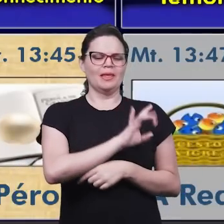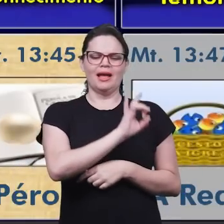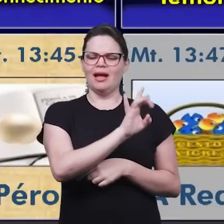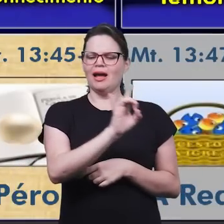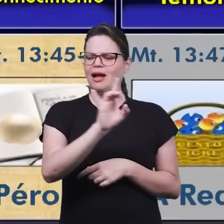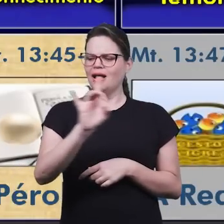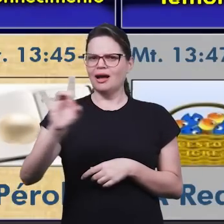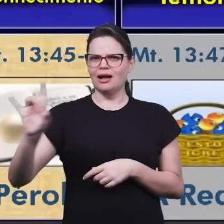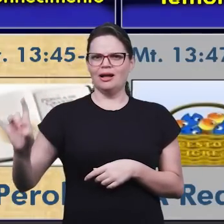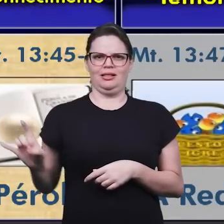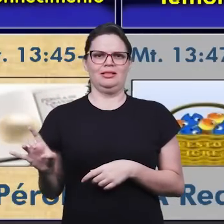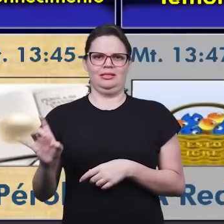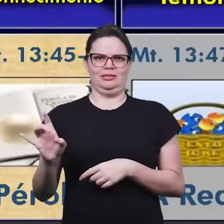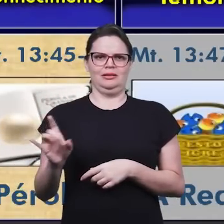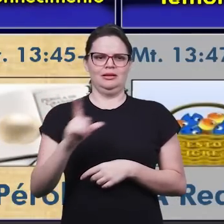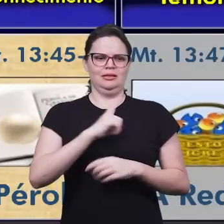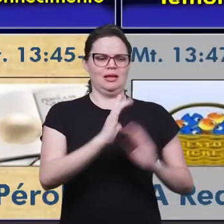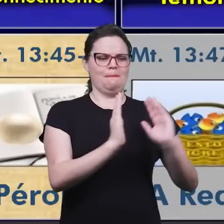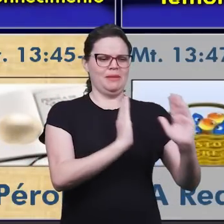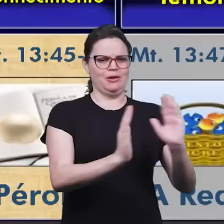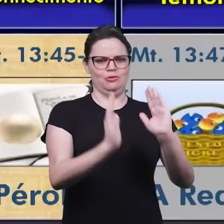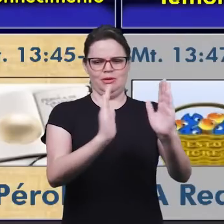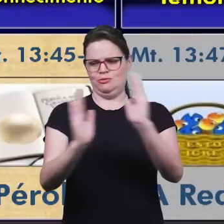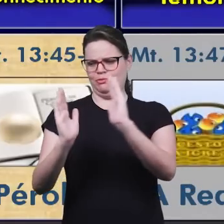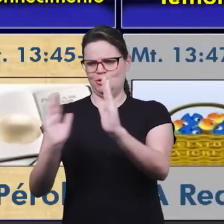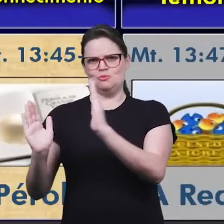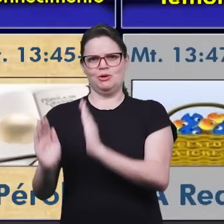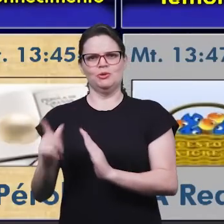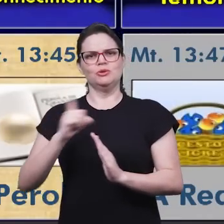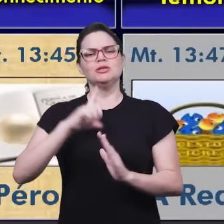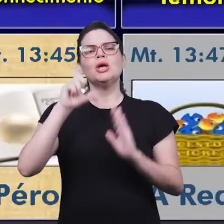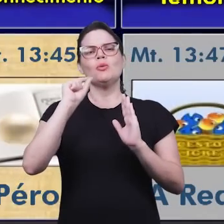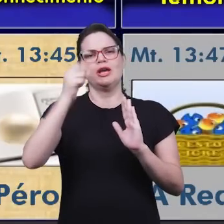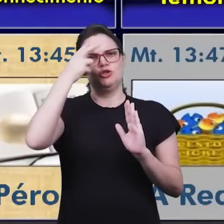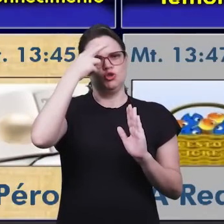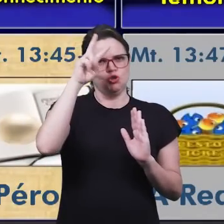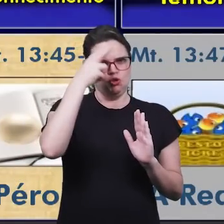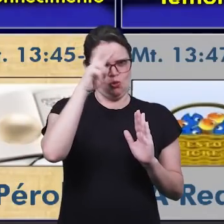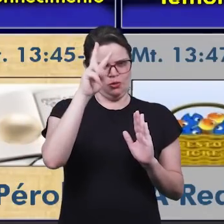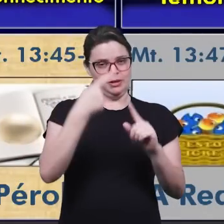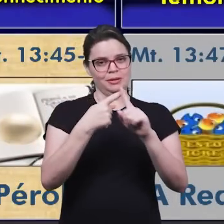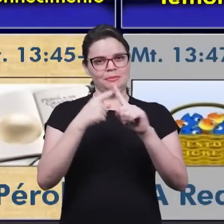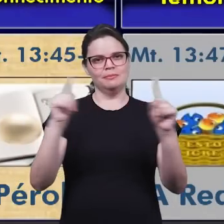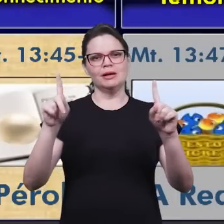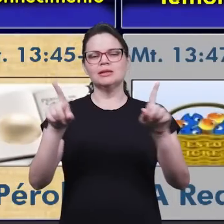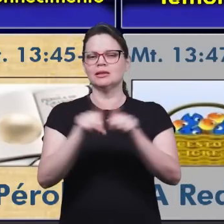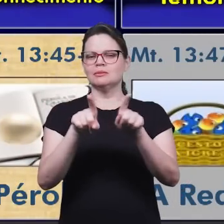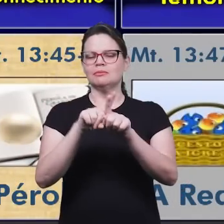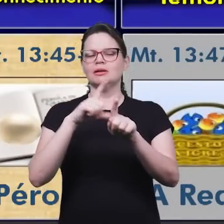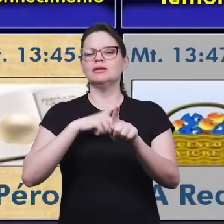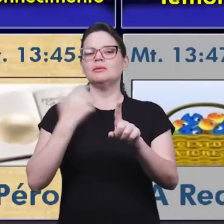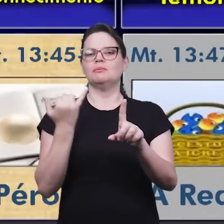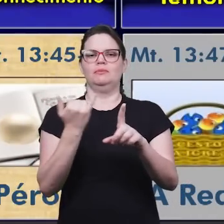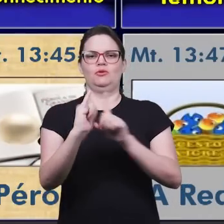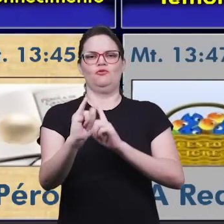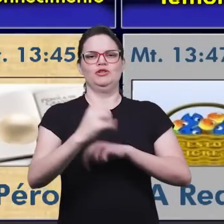um conteúdo, obviamente, histórico, mas o que mais nos interessa é o